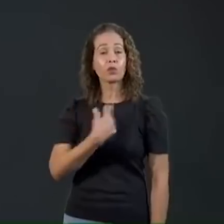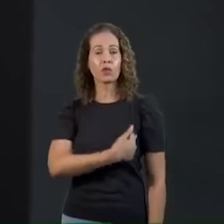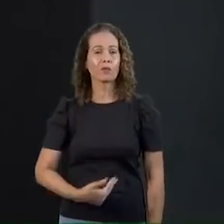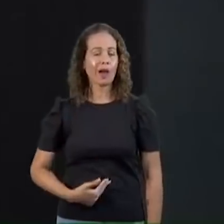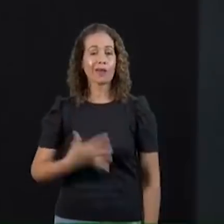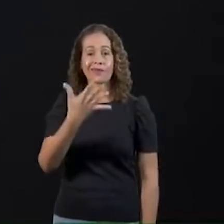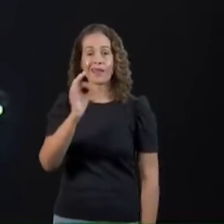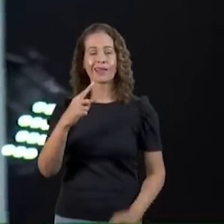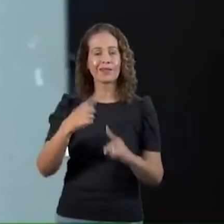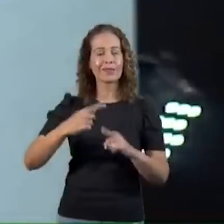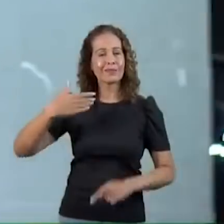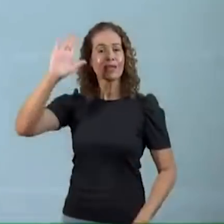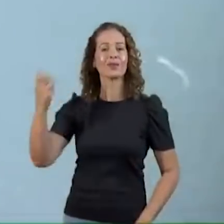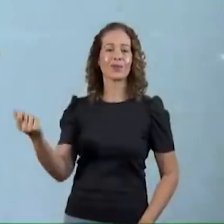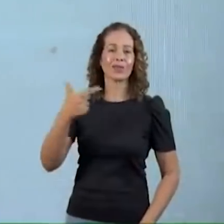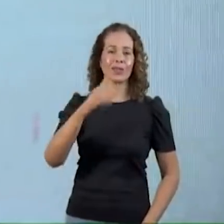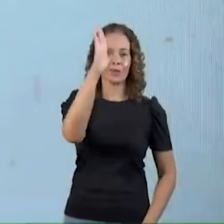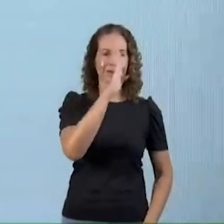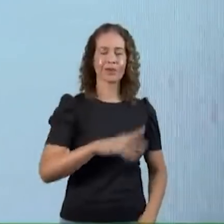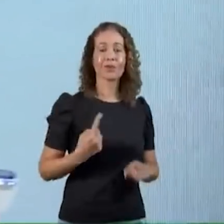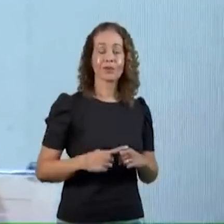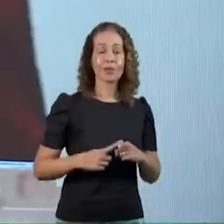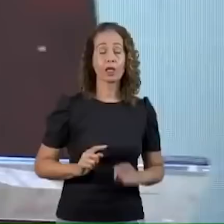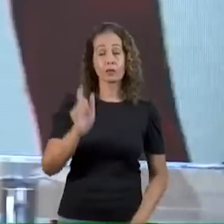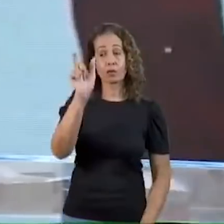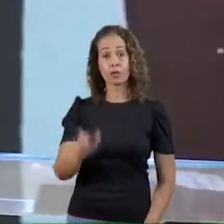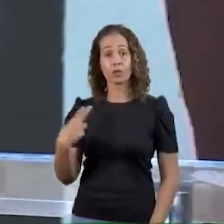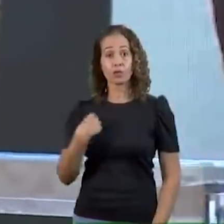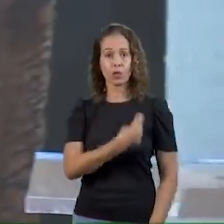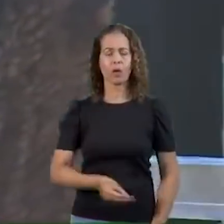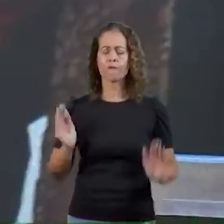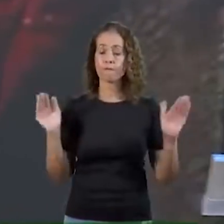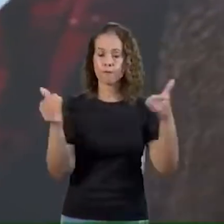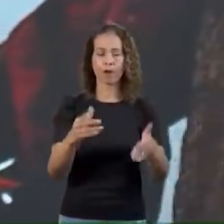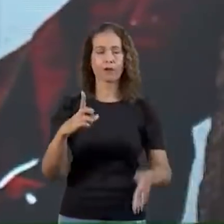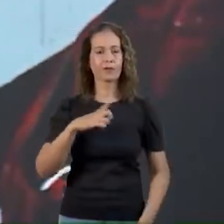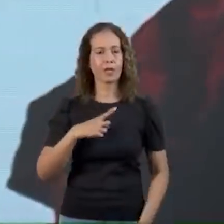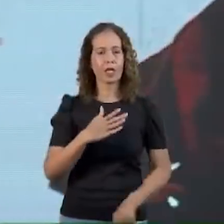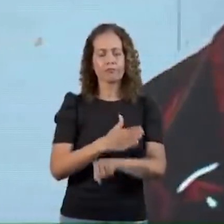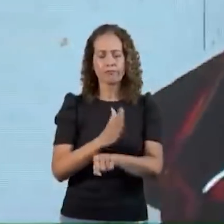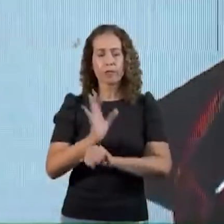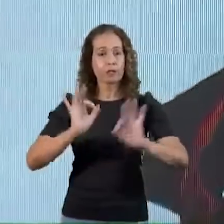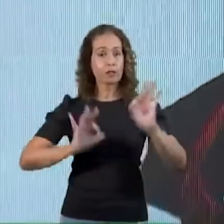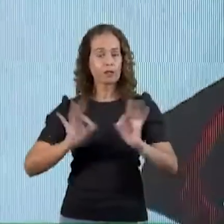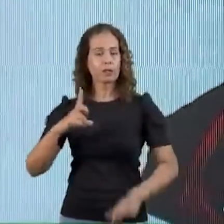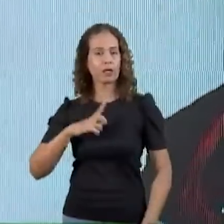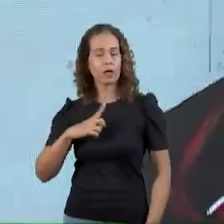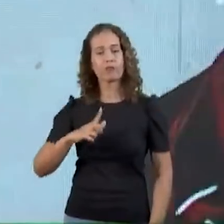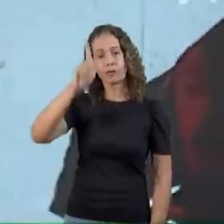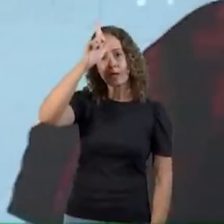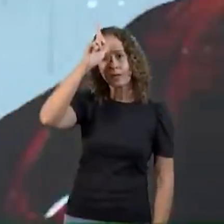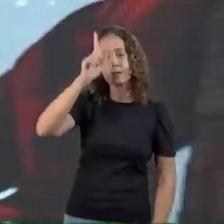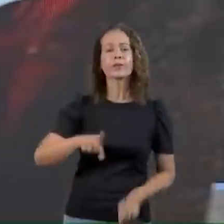Brasil. Sabe por quê? O japonês é focado, o japonês é disciplinado. A Alemanha, mesma coisa,